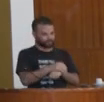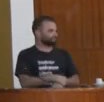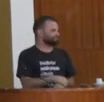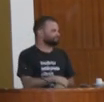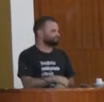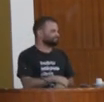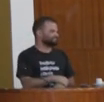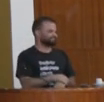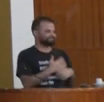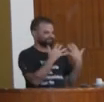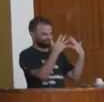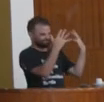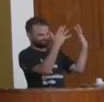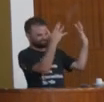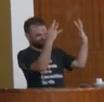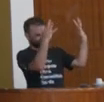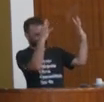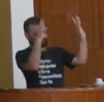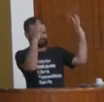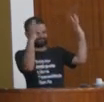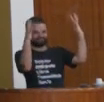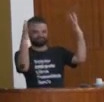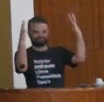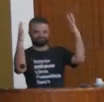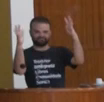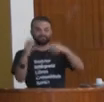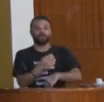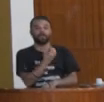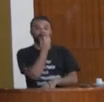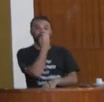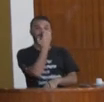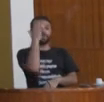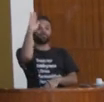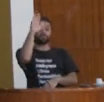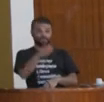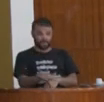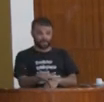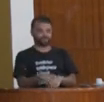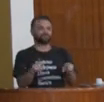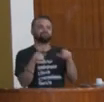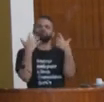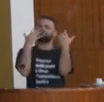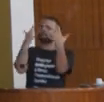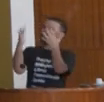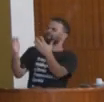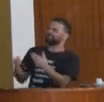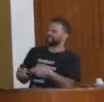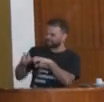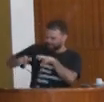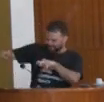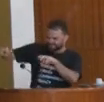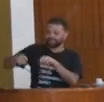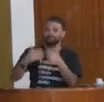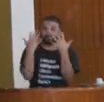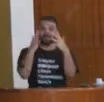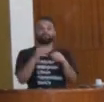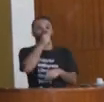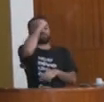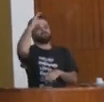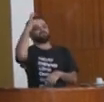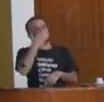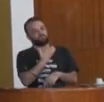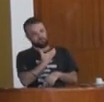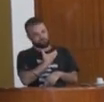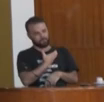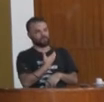boa tarde a todos, parabéns para você e parabéns também para o prefeito Neto.